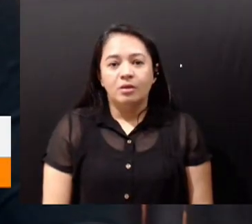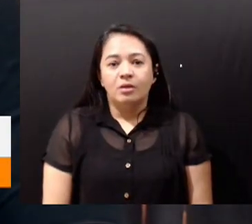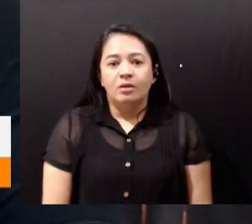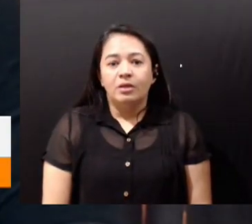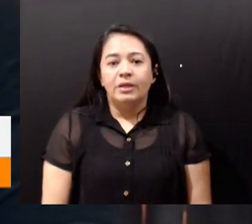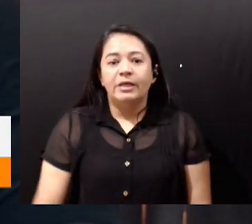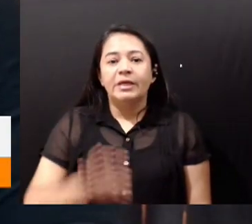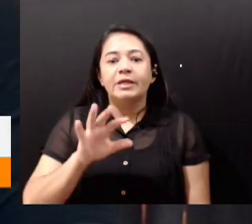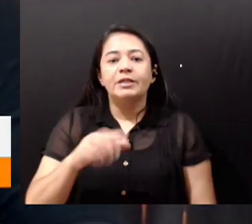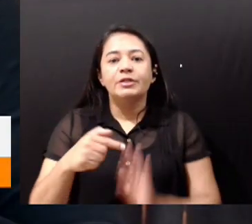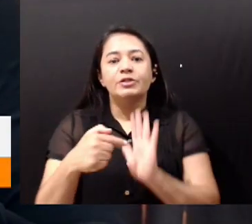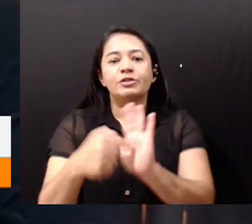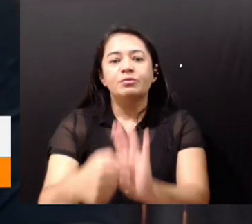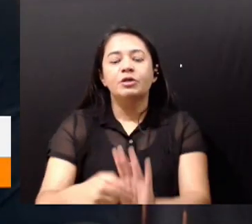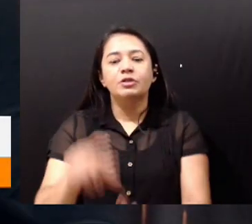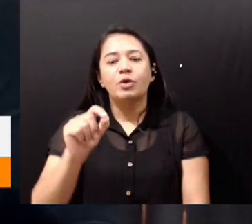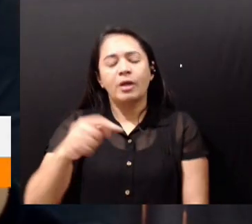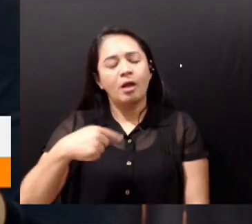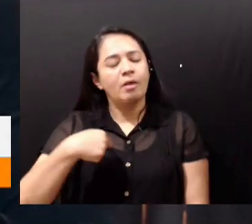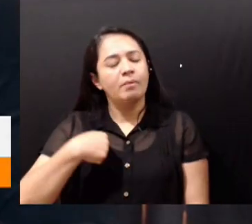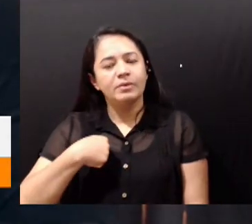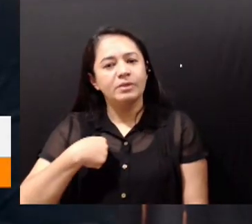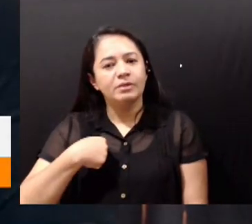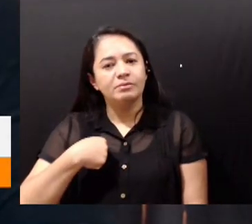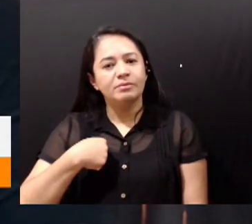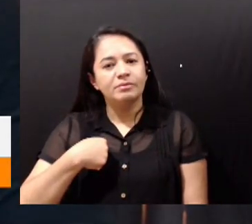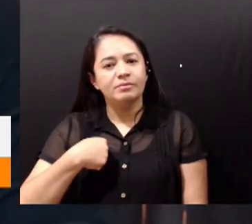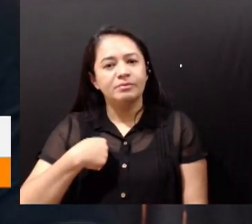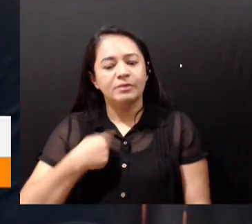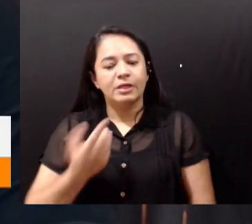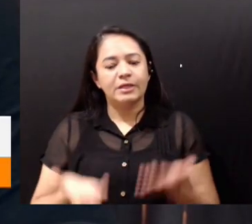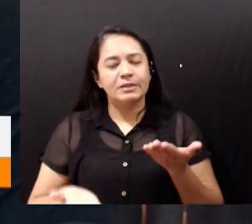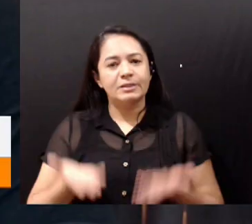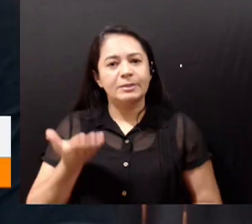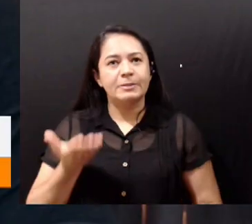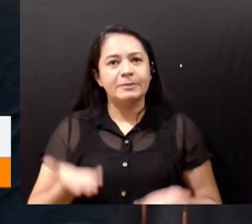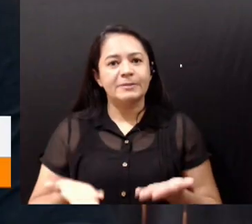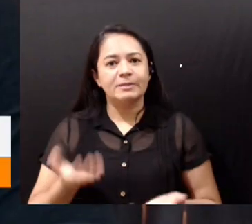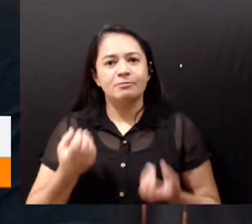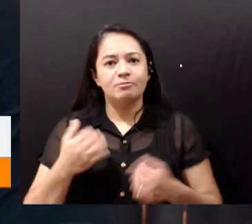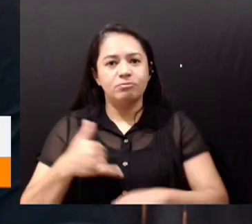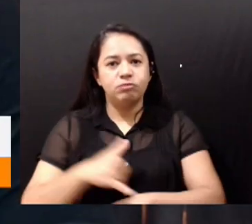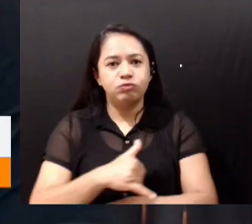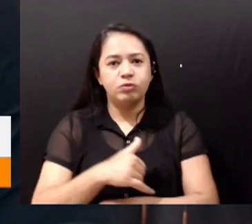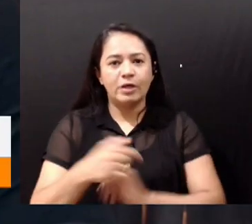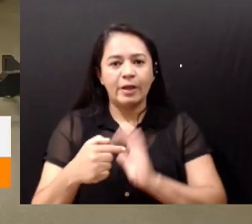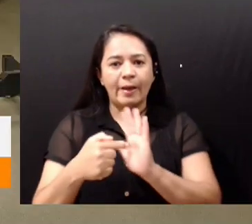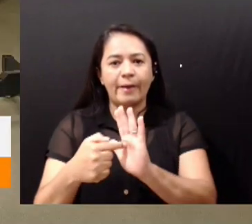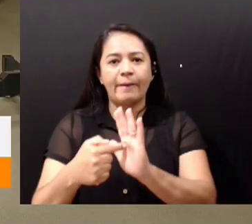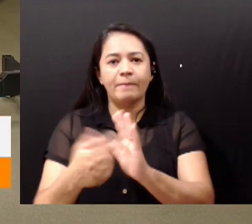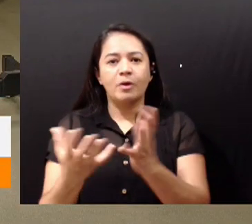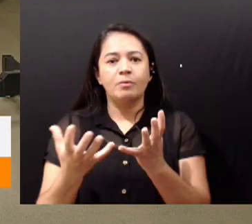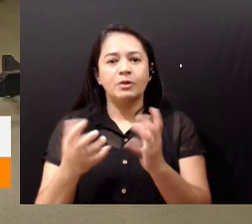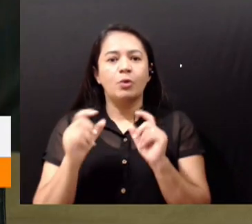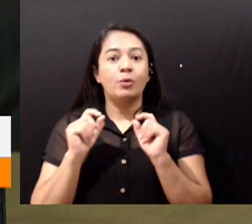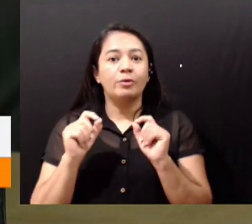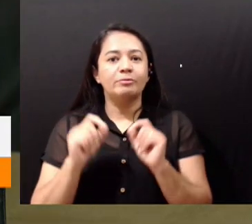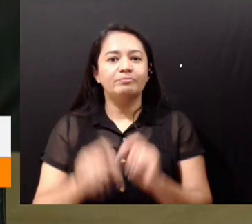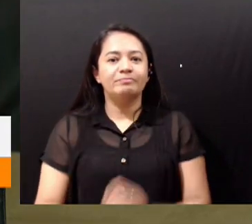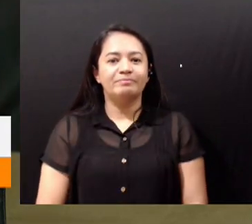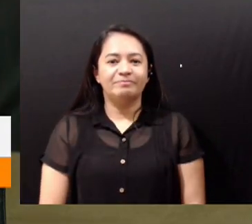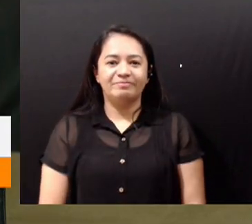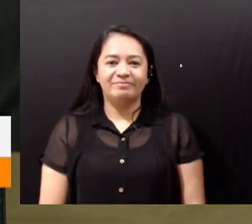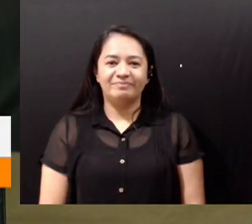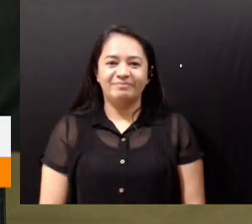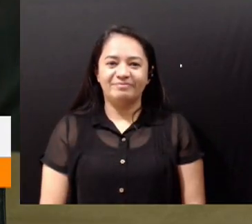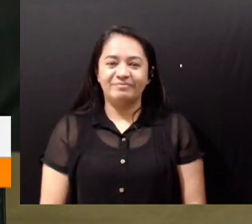que esse desequilíbrio, esse sobrepeso quer me mostrar? Muito bem. Fica aí essa